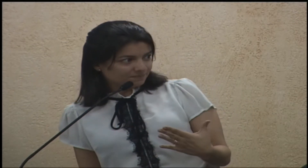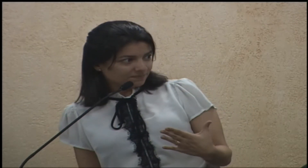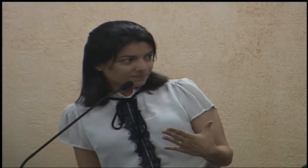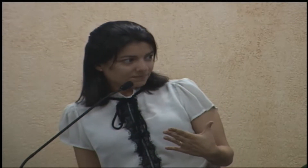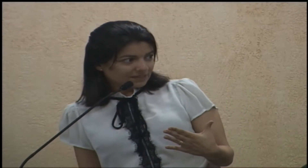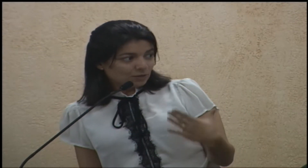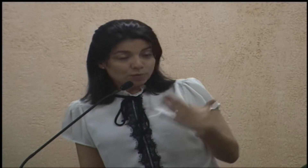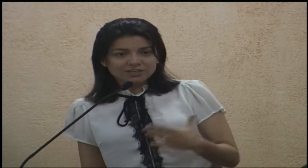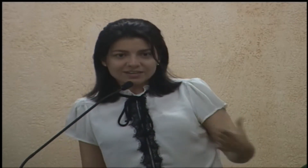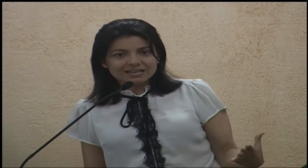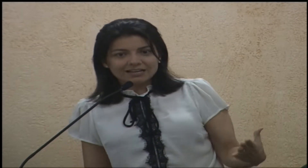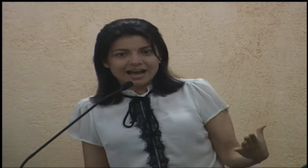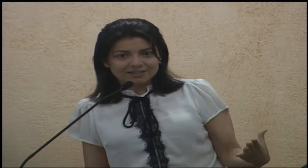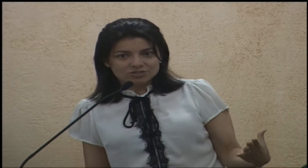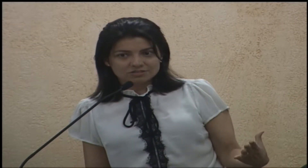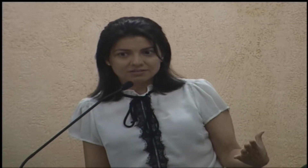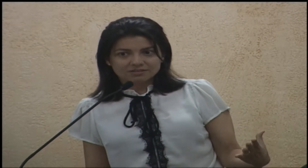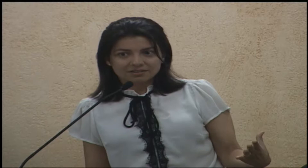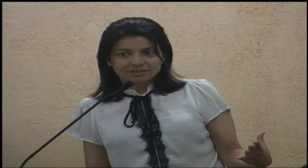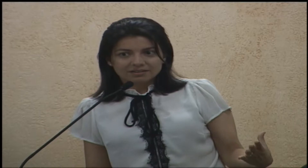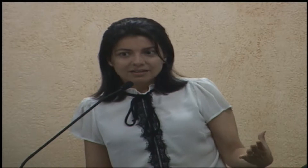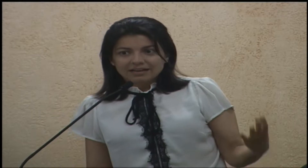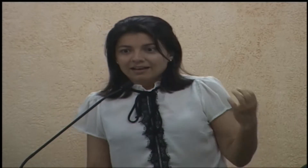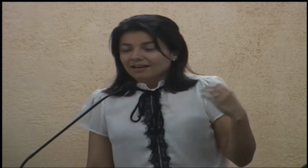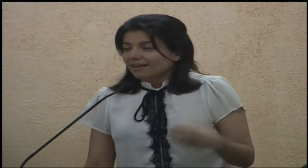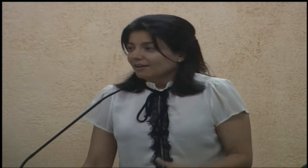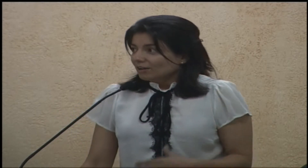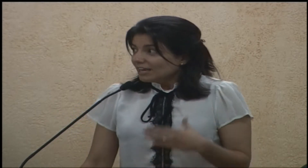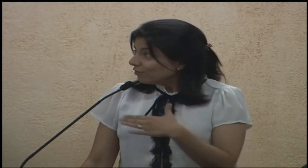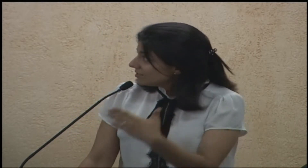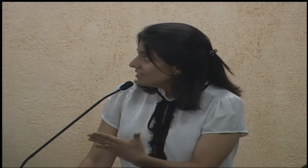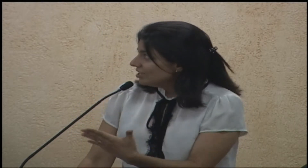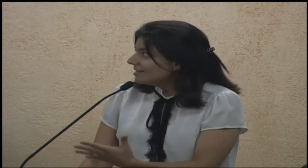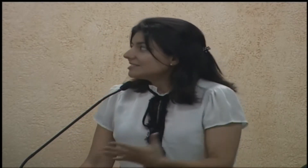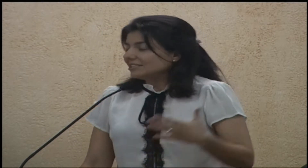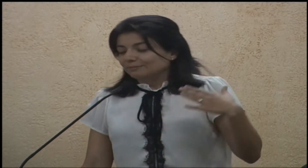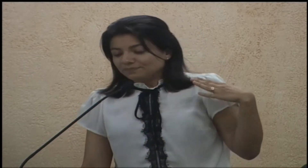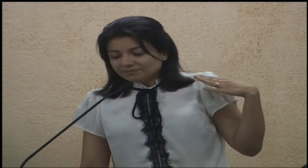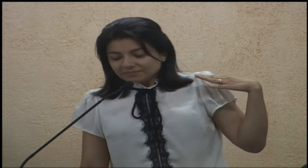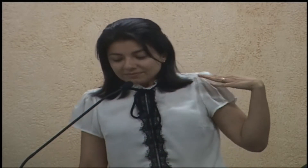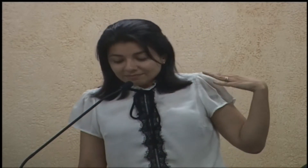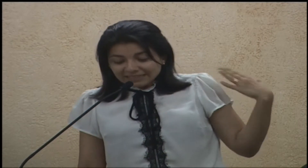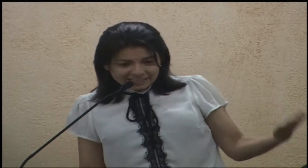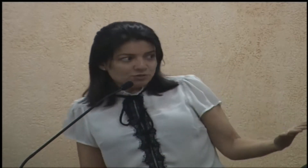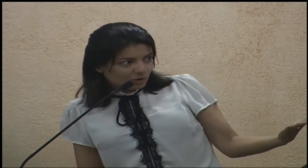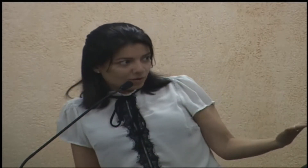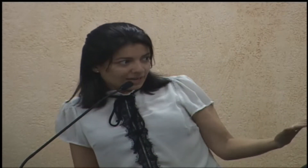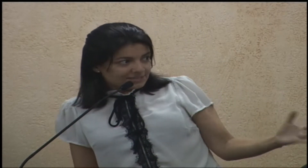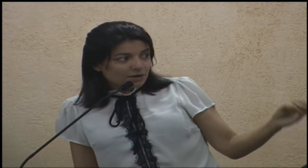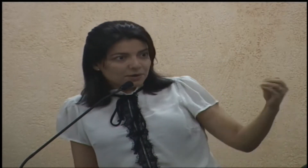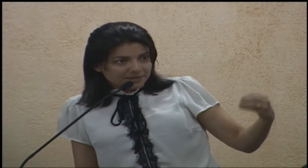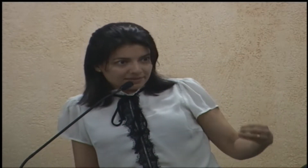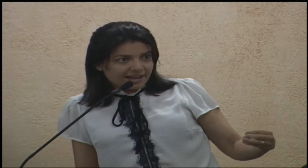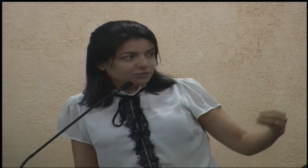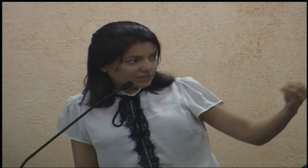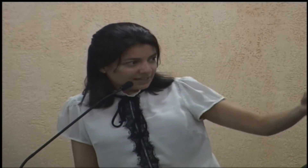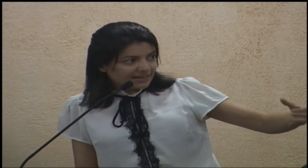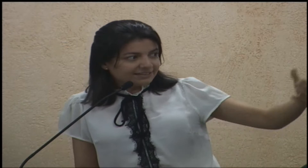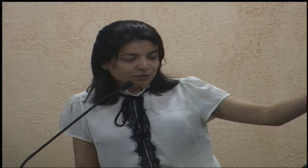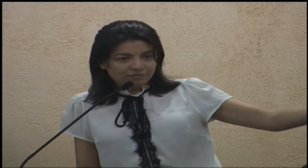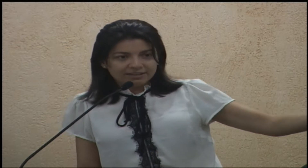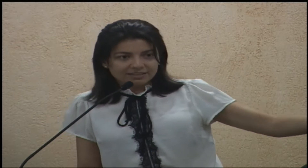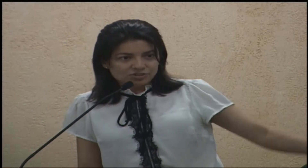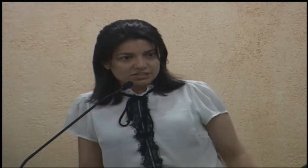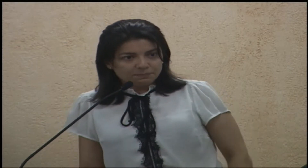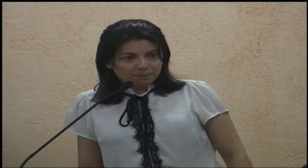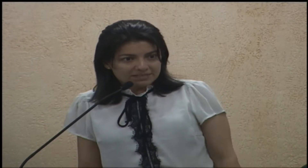universalidade. Universalidade. E você disse, em sua colocação, eu entendo que teria que